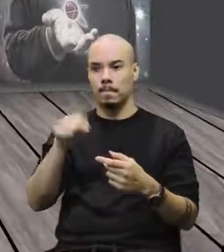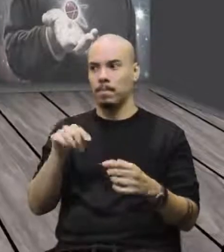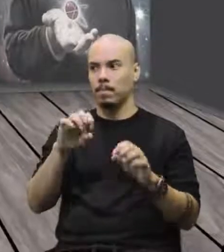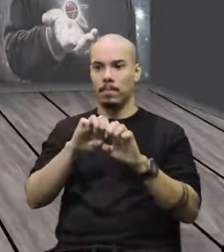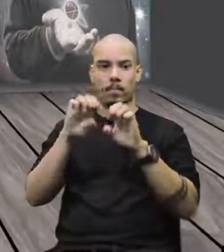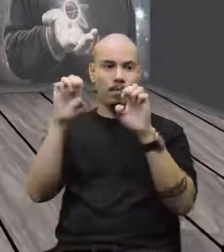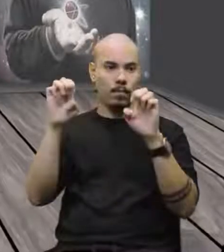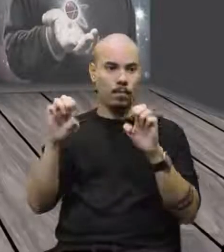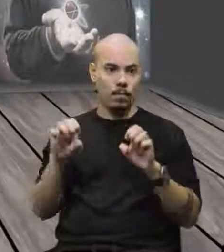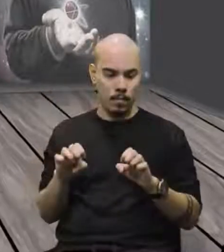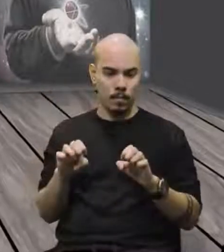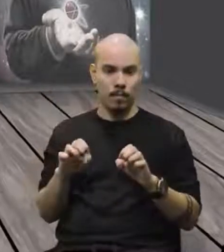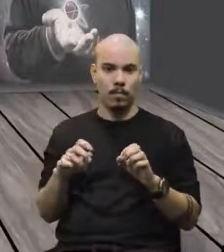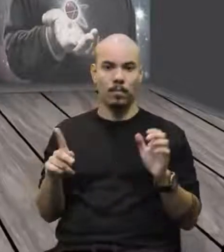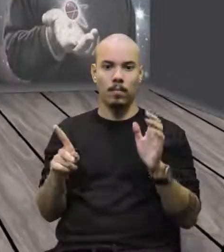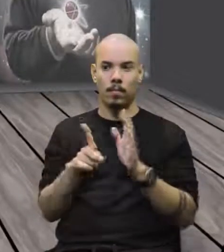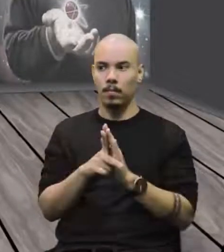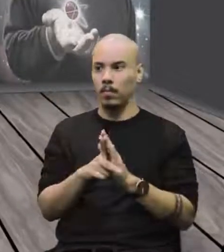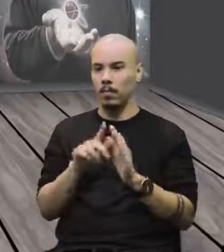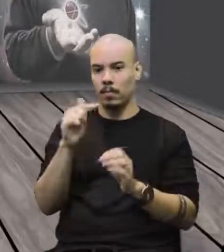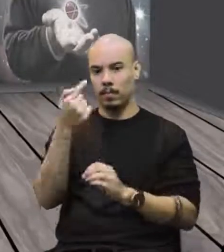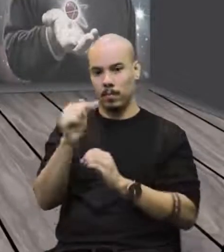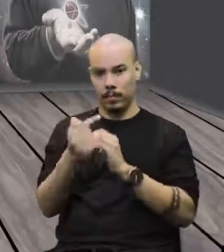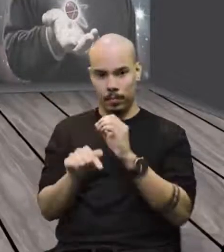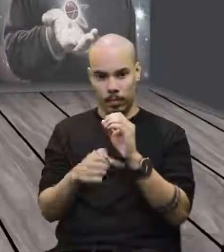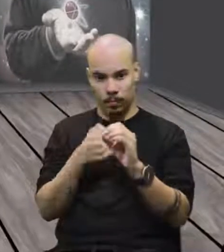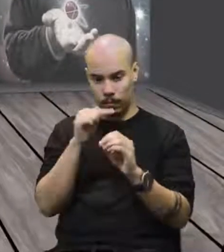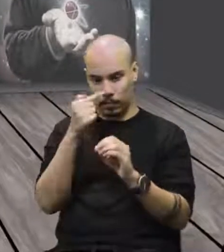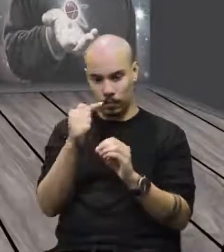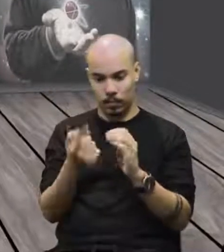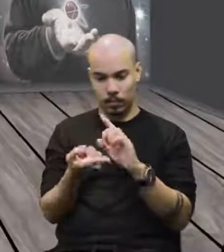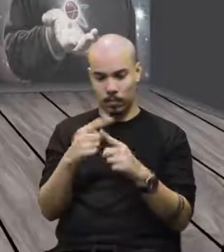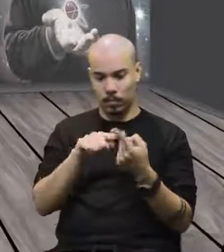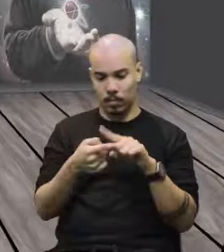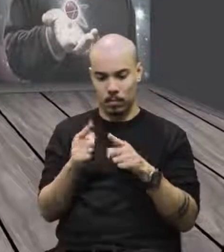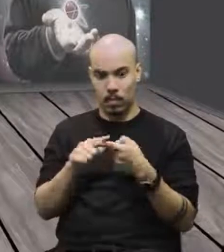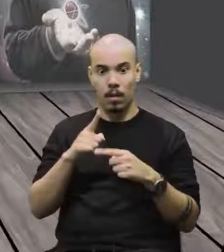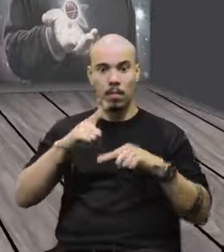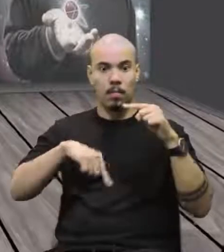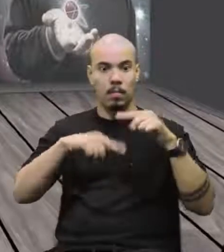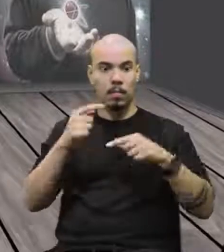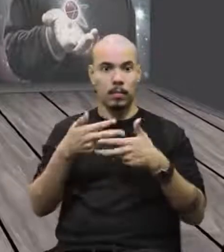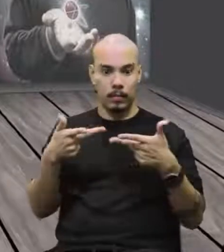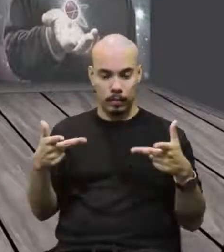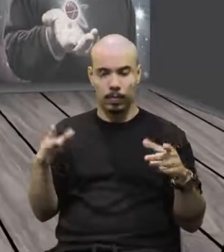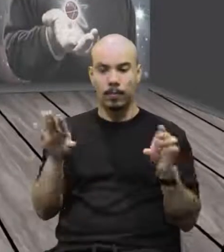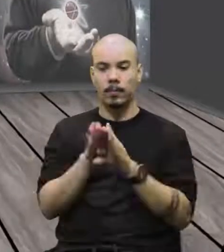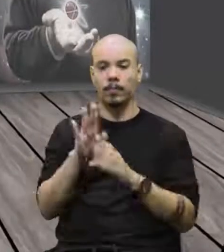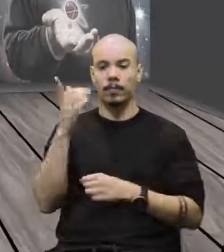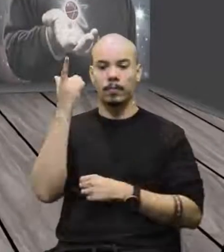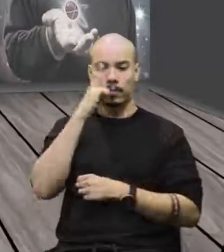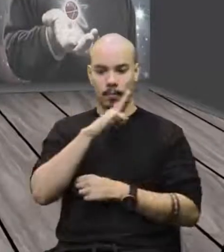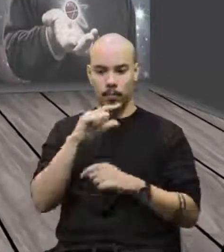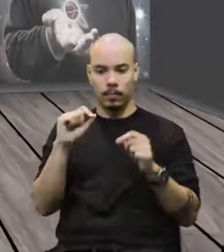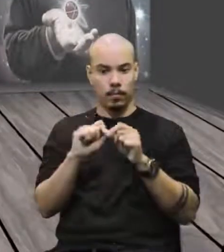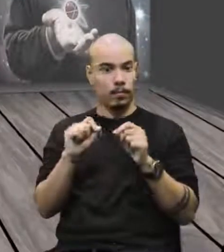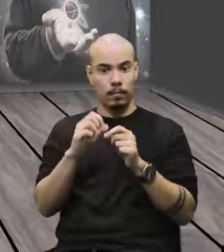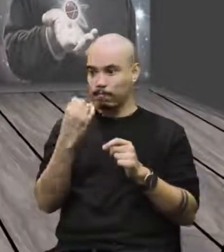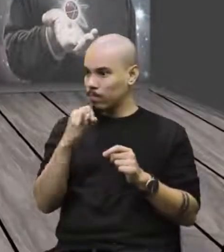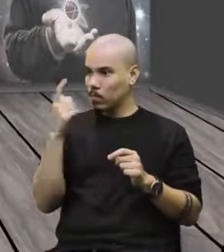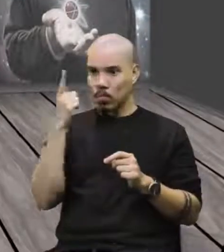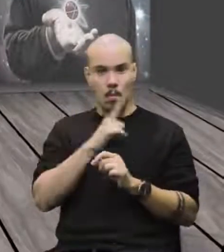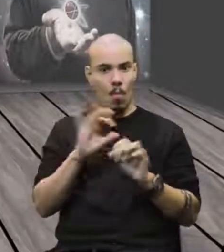estrutura dos átomos ali, como eles se arranjam para fazer esse material, e para conseguir, se ele não